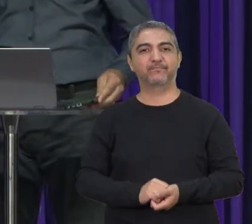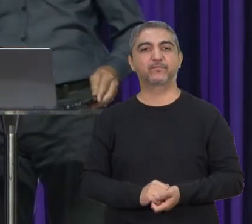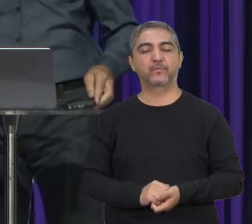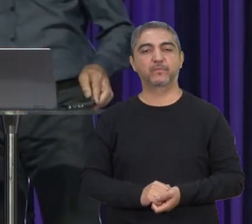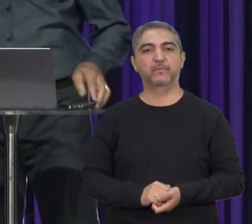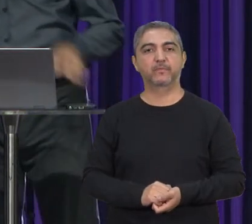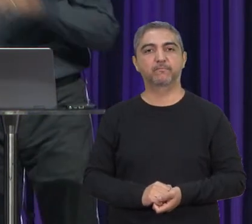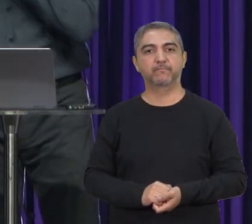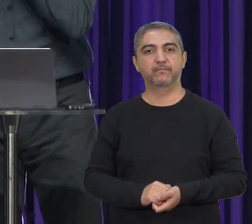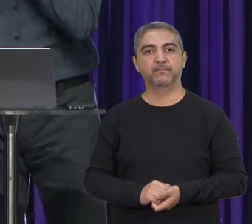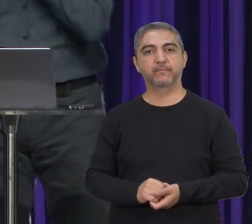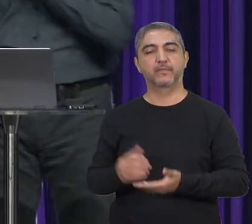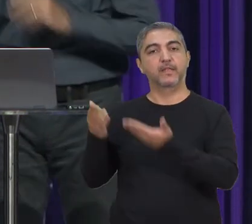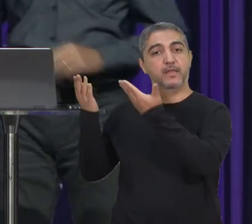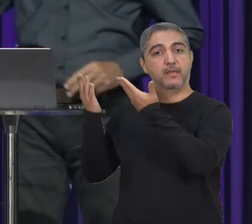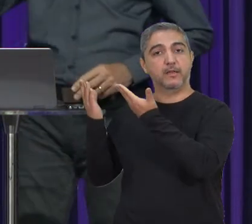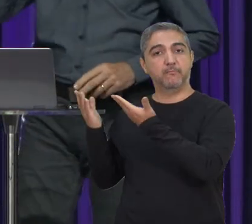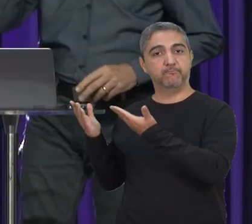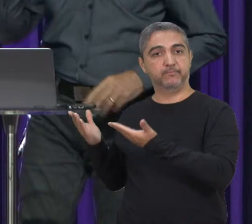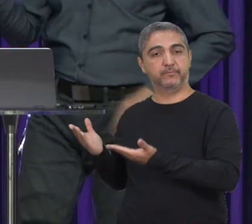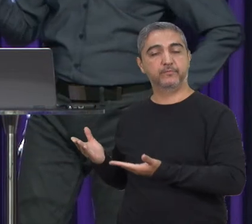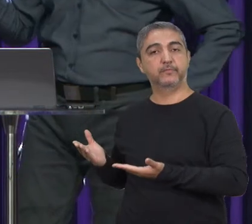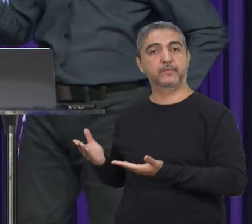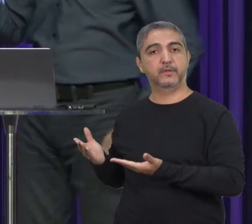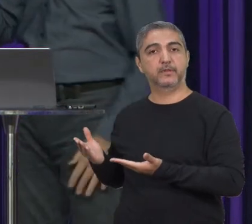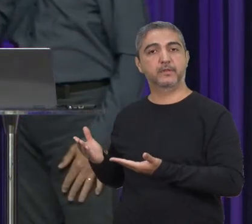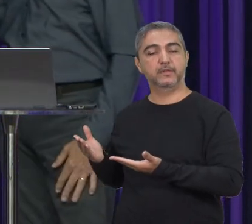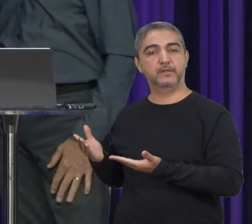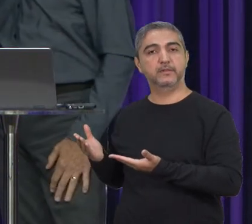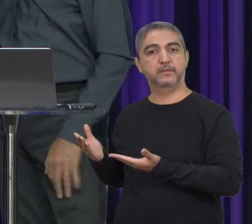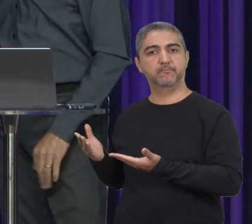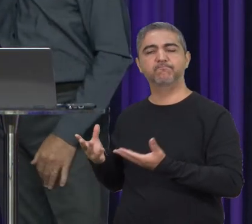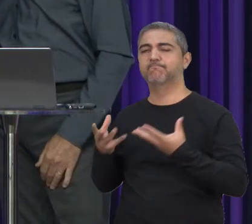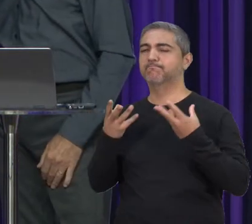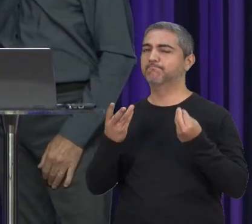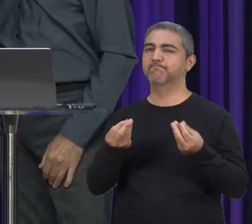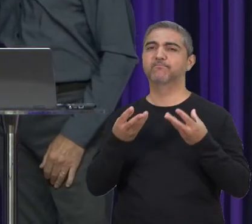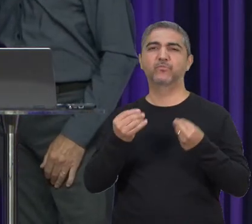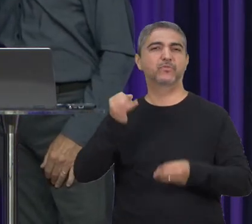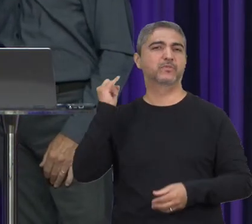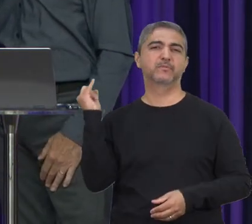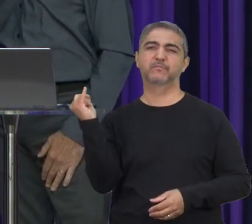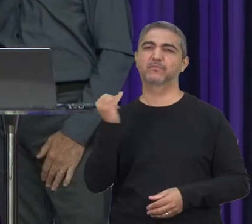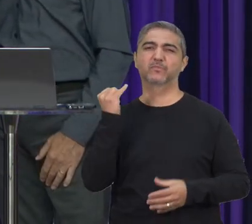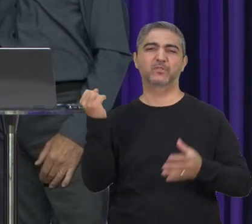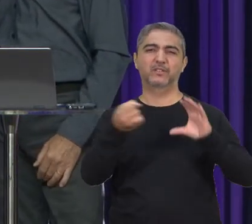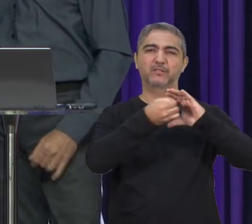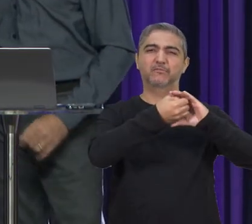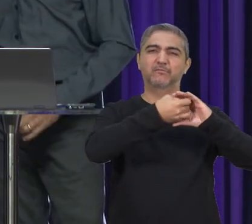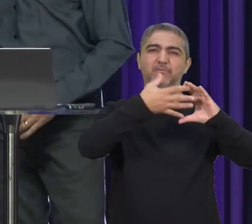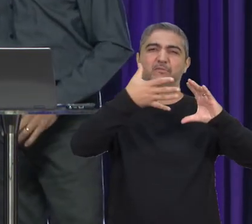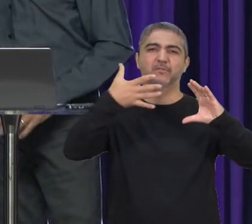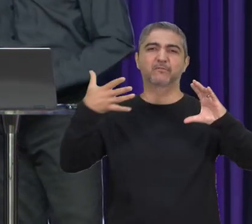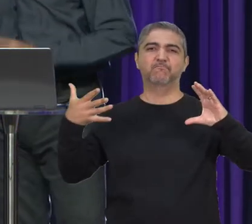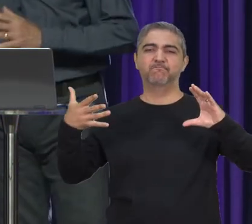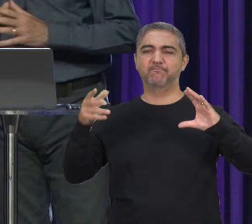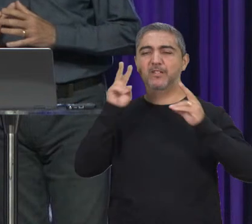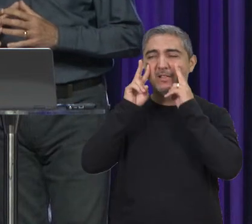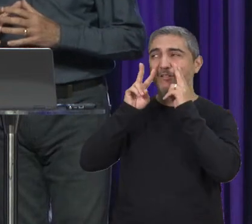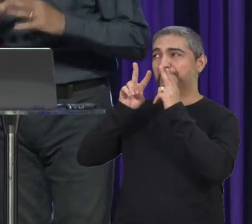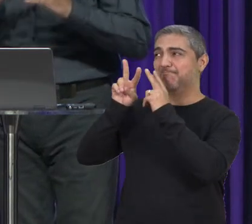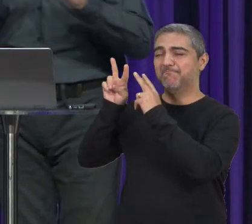Gostaria que essa lista permanecesse na tela e você desse uma boa passada de olhos